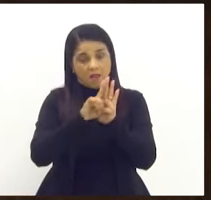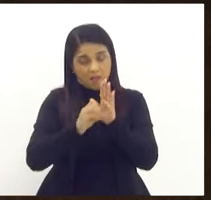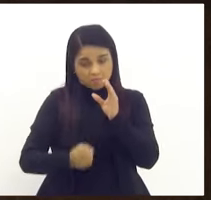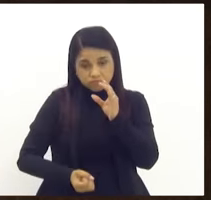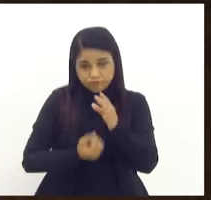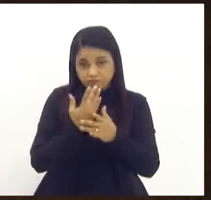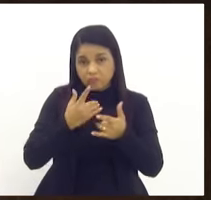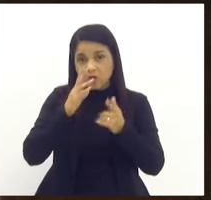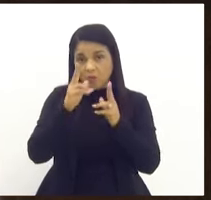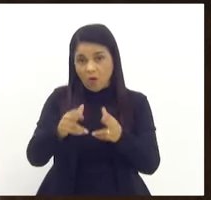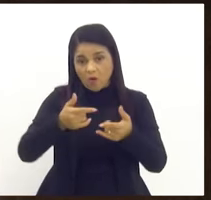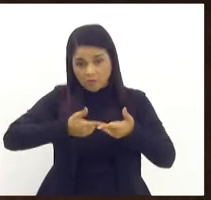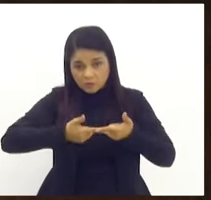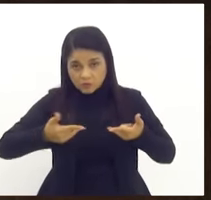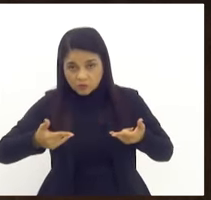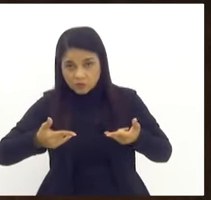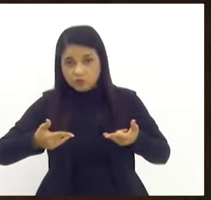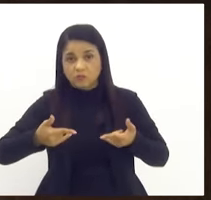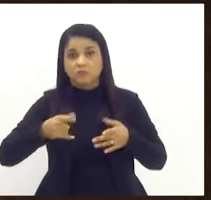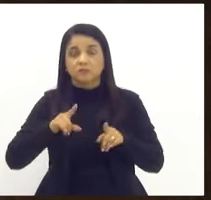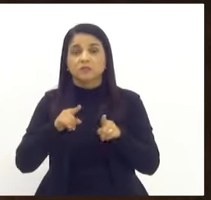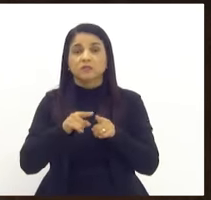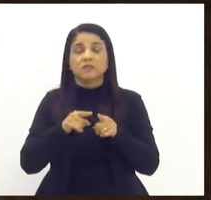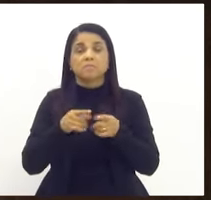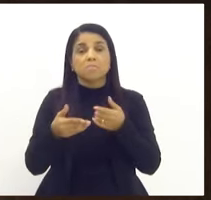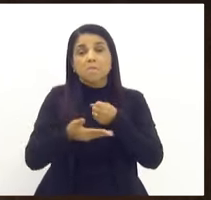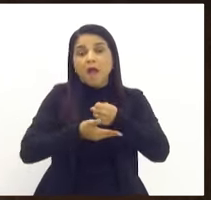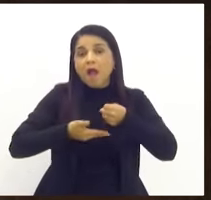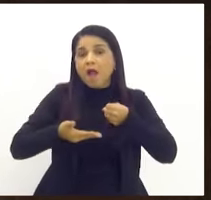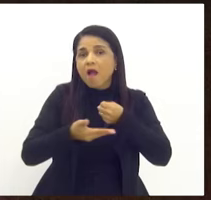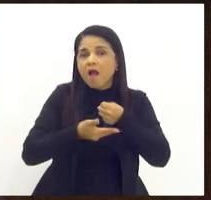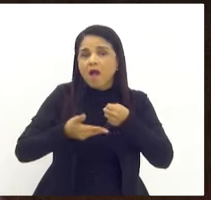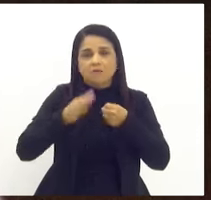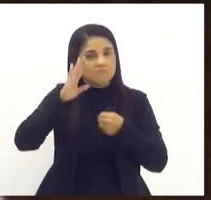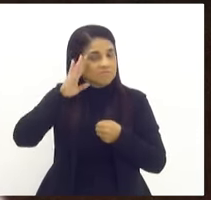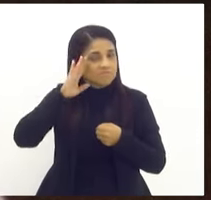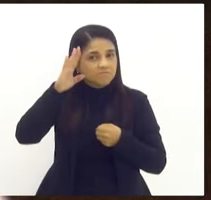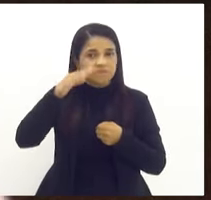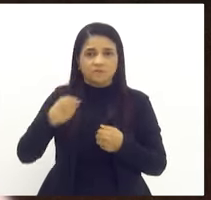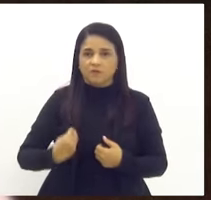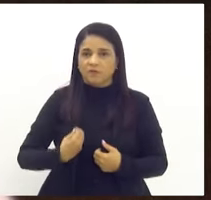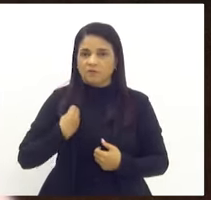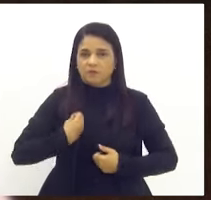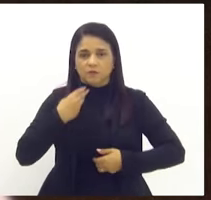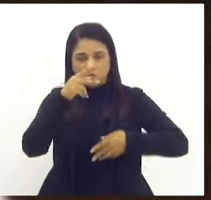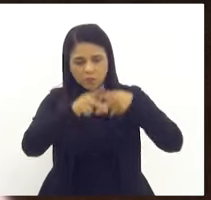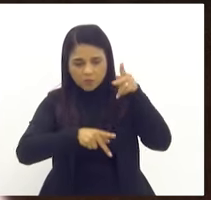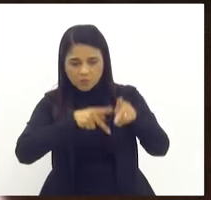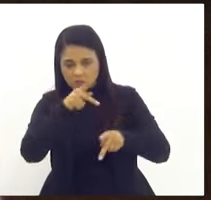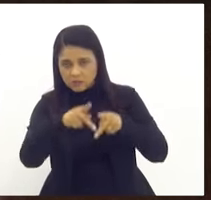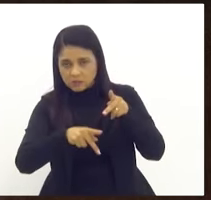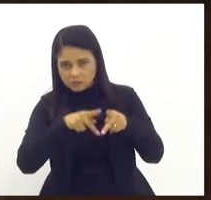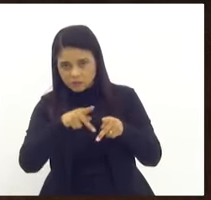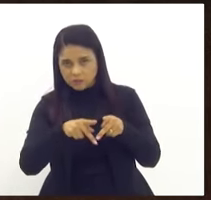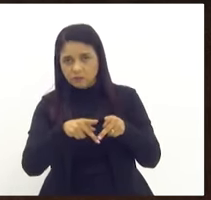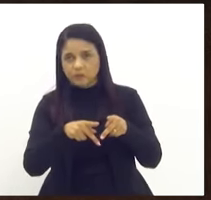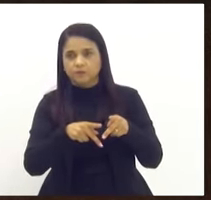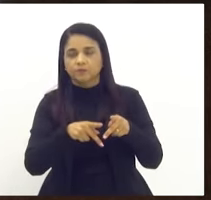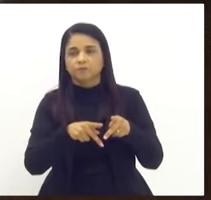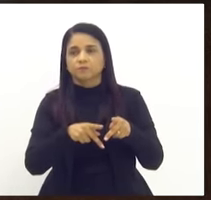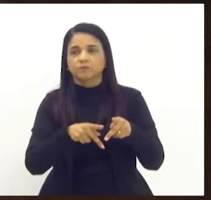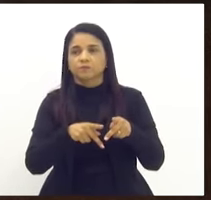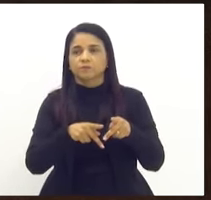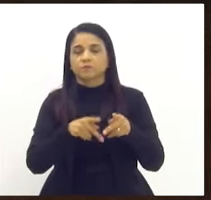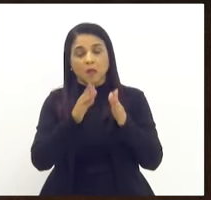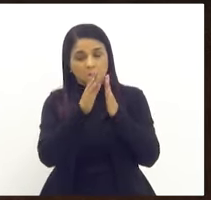absorvente a gente fala de itens básicos e essenciais pra vida da população então a